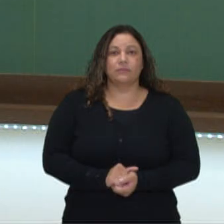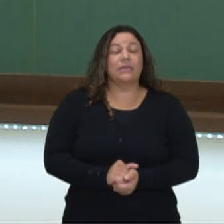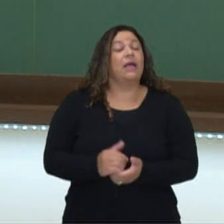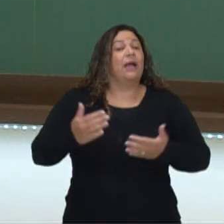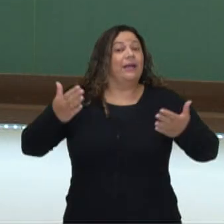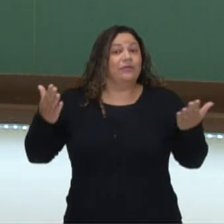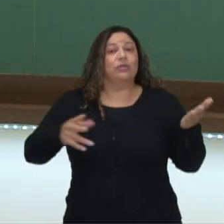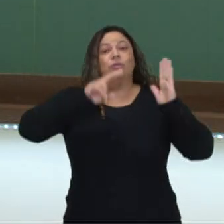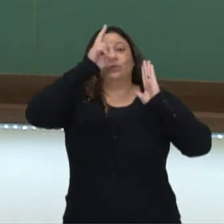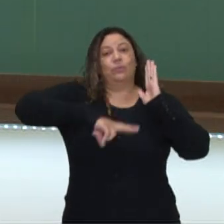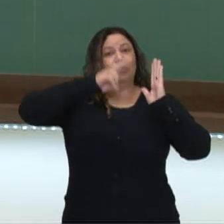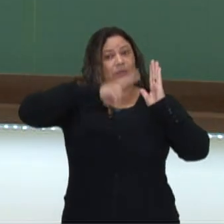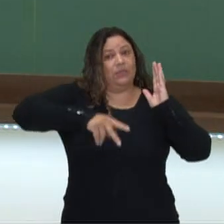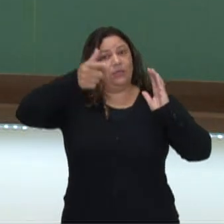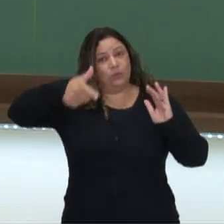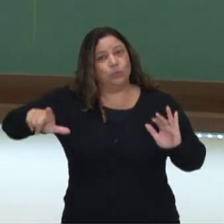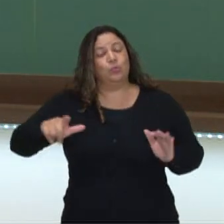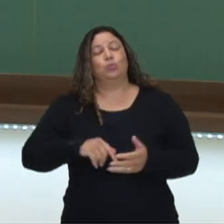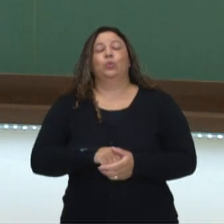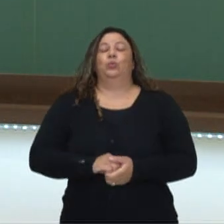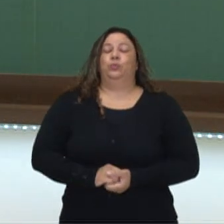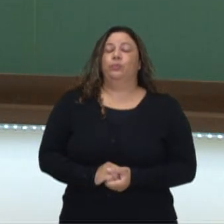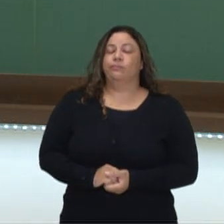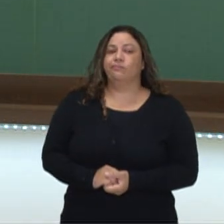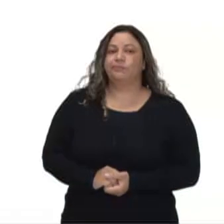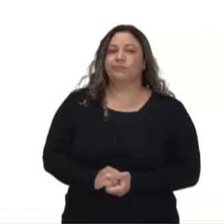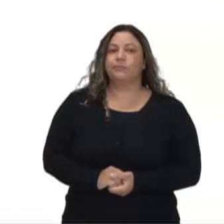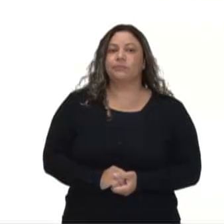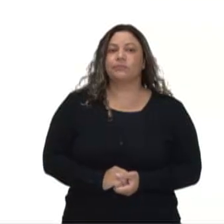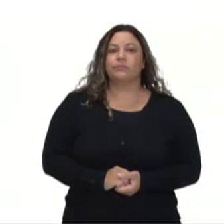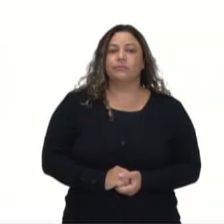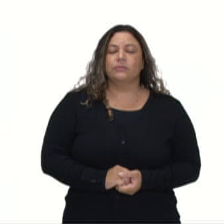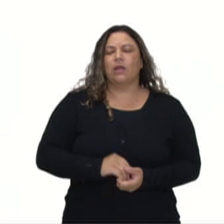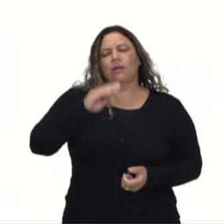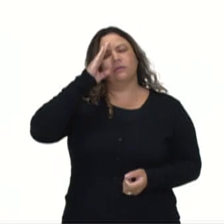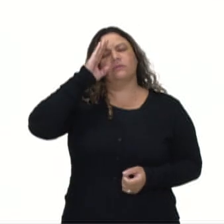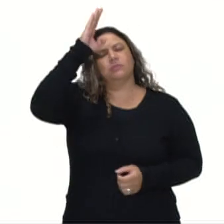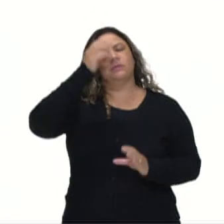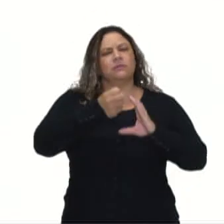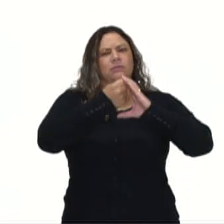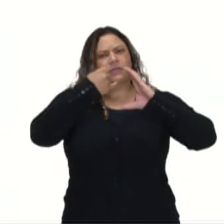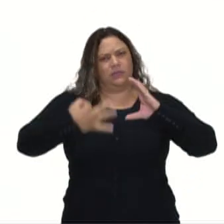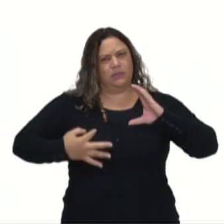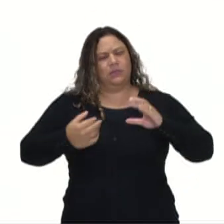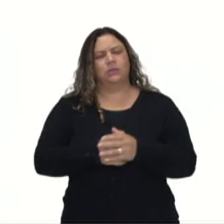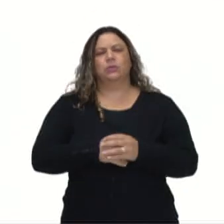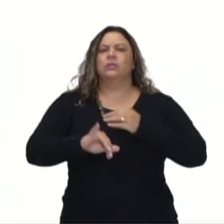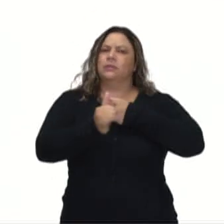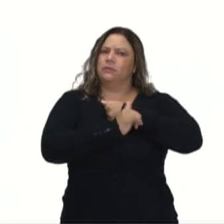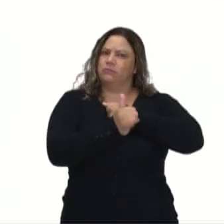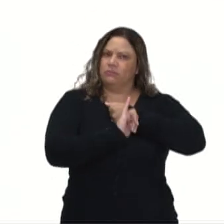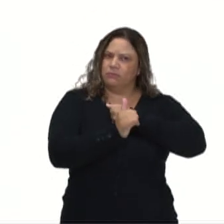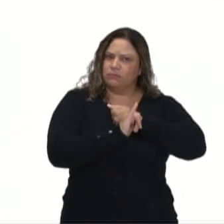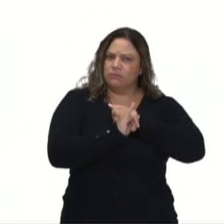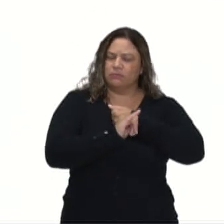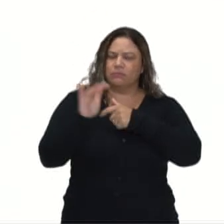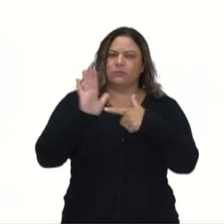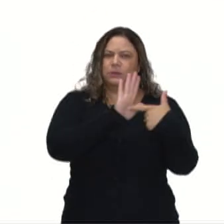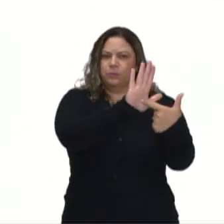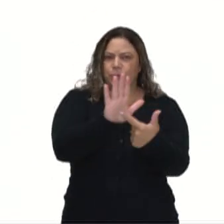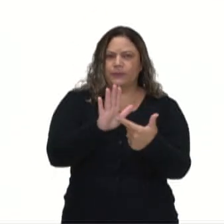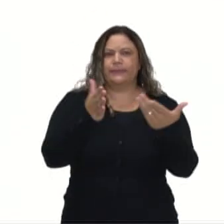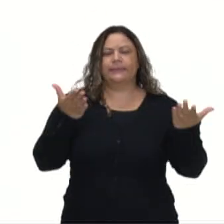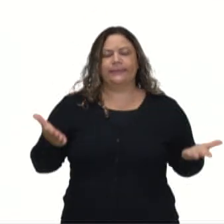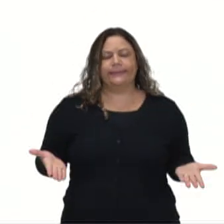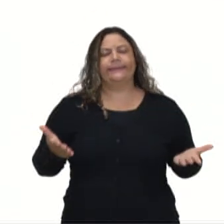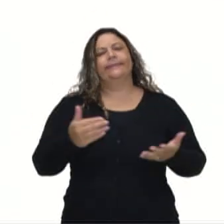Gente, vou reler com você o comando, presta atenção. Uma das principais características da crônica é retratar,